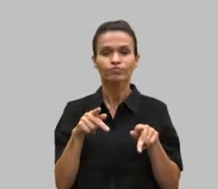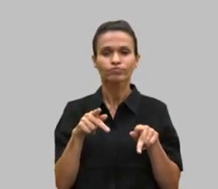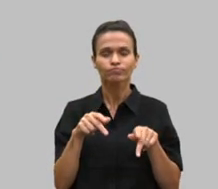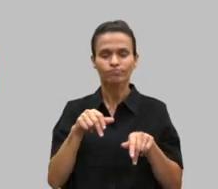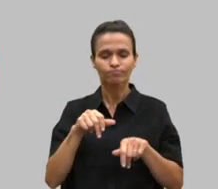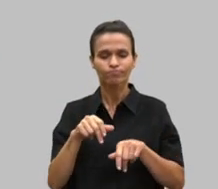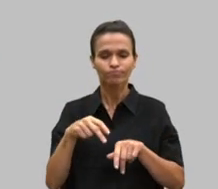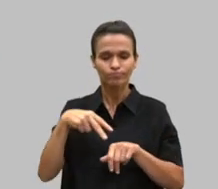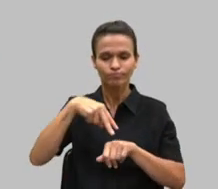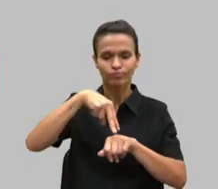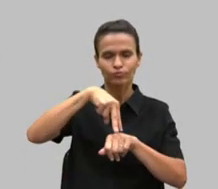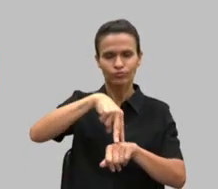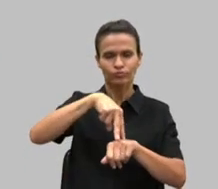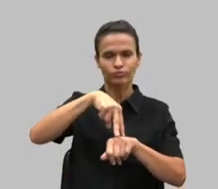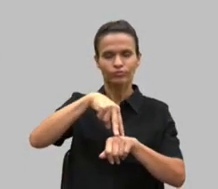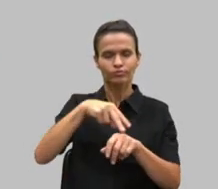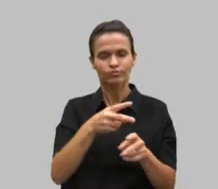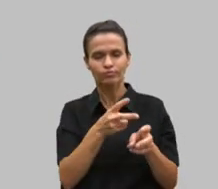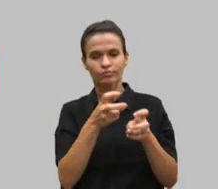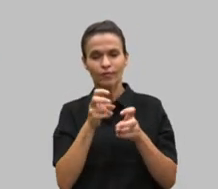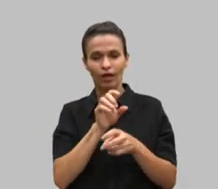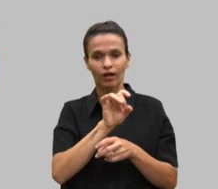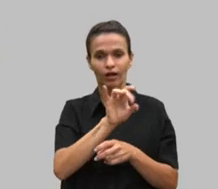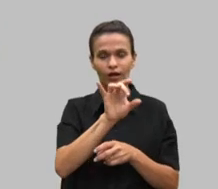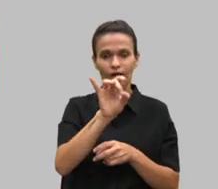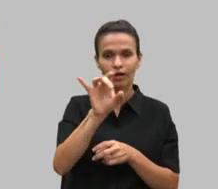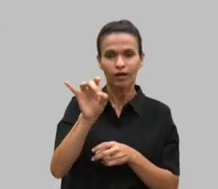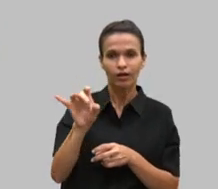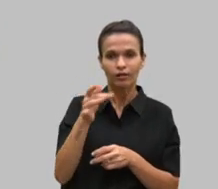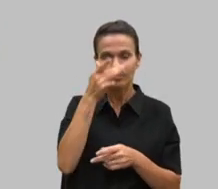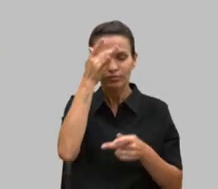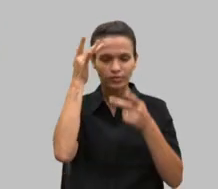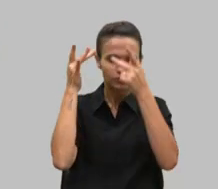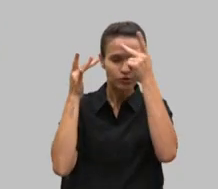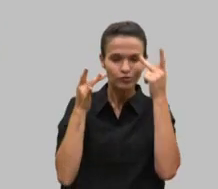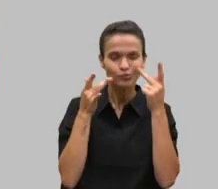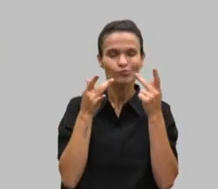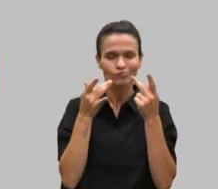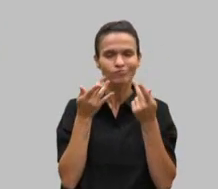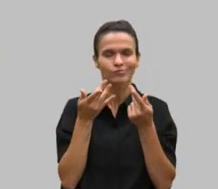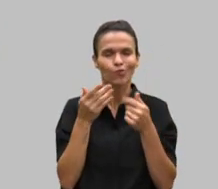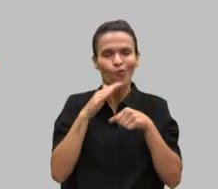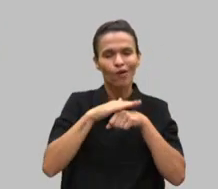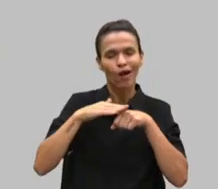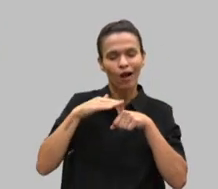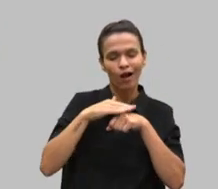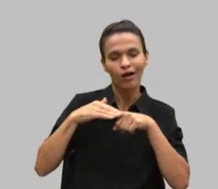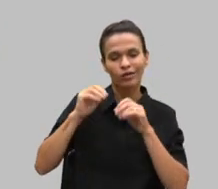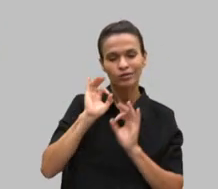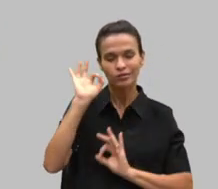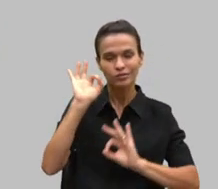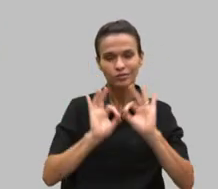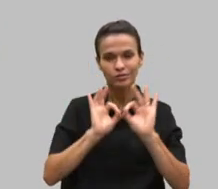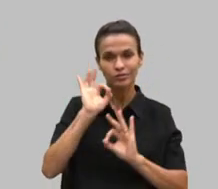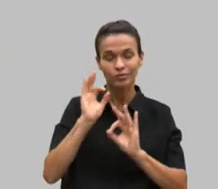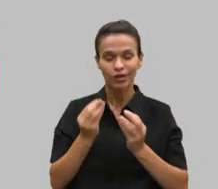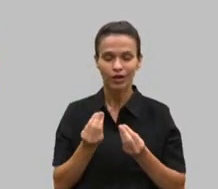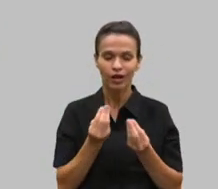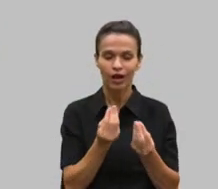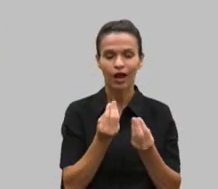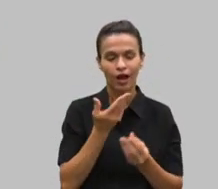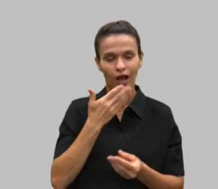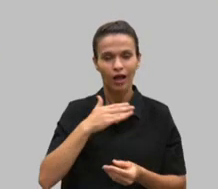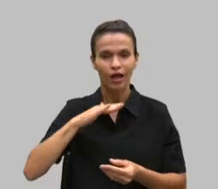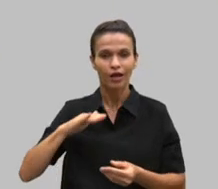individualidade em um pote delicadamente preparado estruturado para dar as crianças jovens